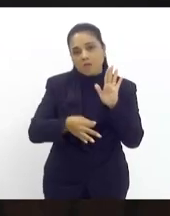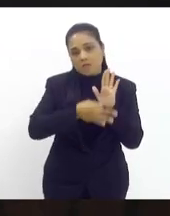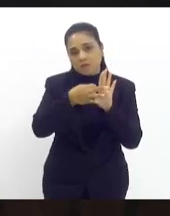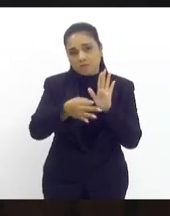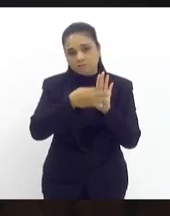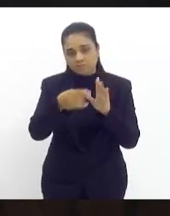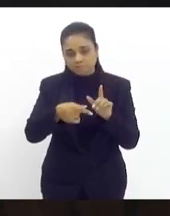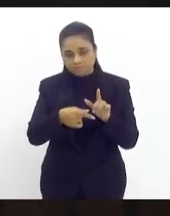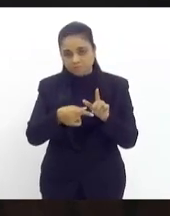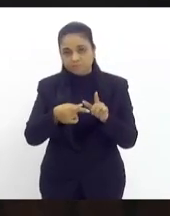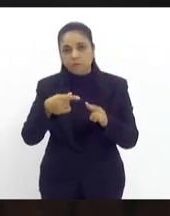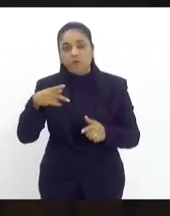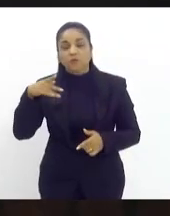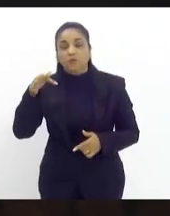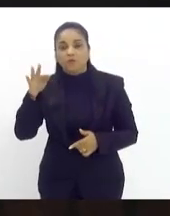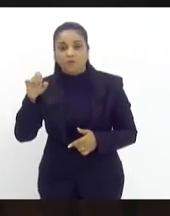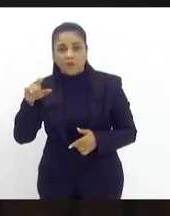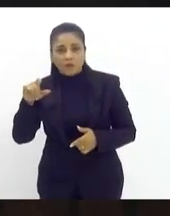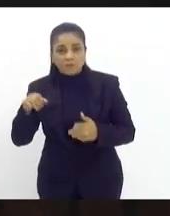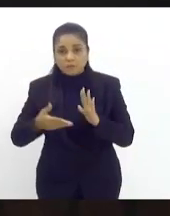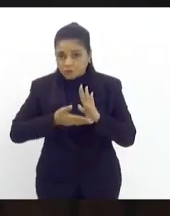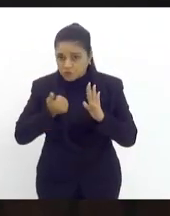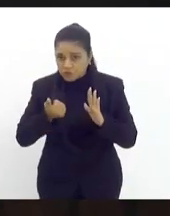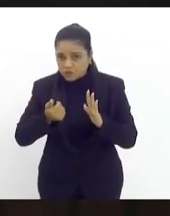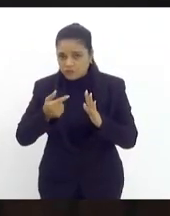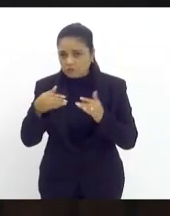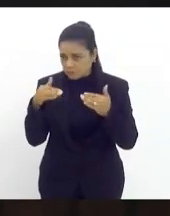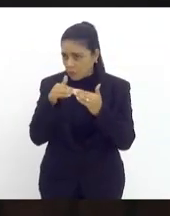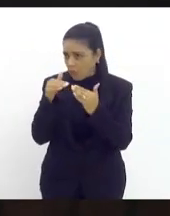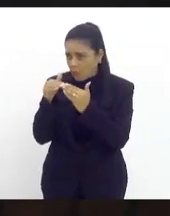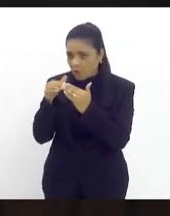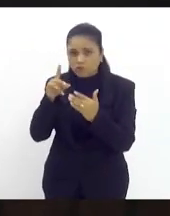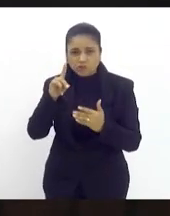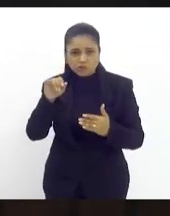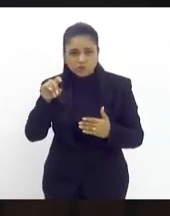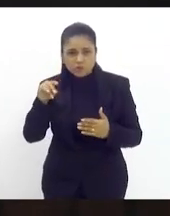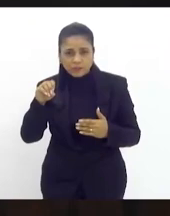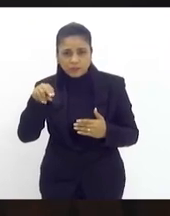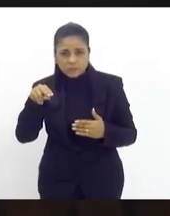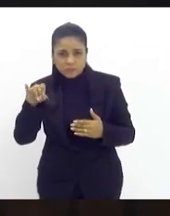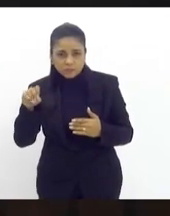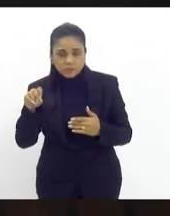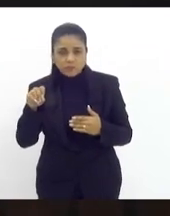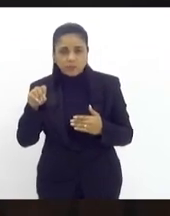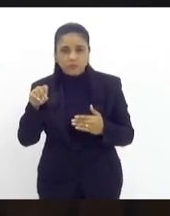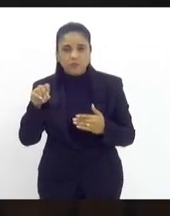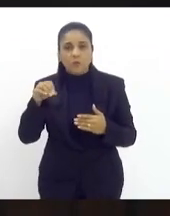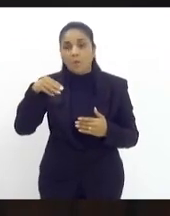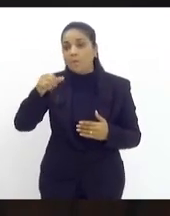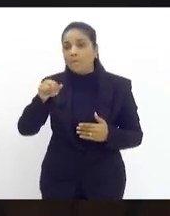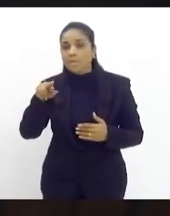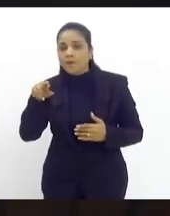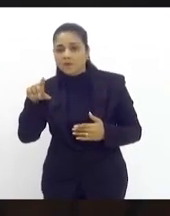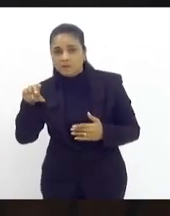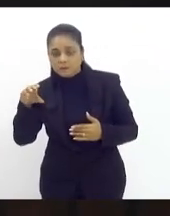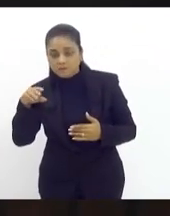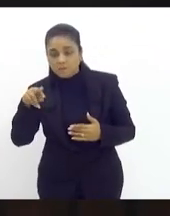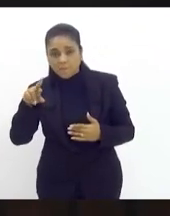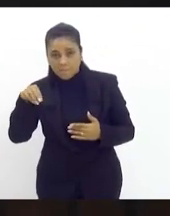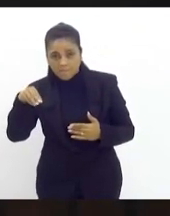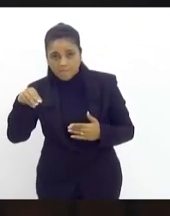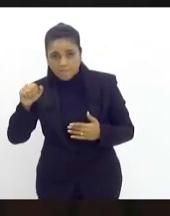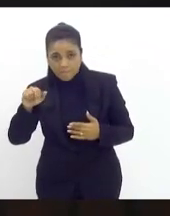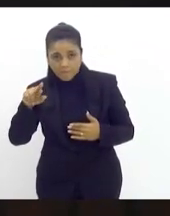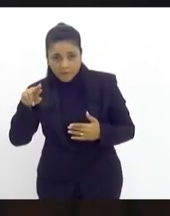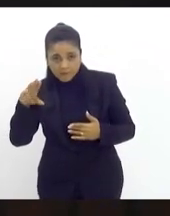apoiamento Todos de acordo Deputado Dionísio Deputado Marcelo Dino Ok então